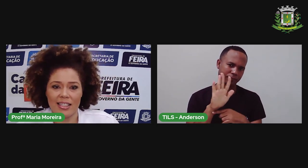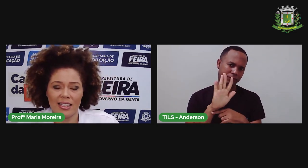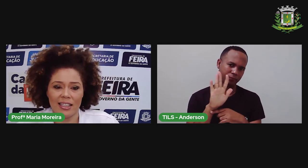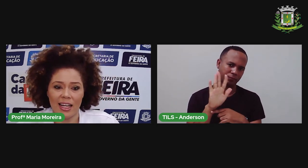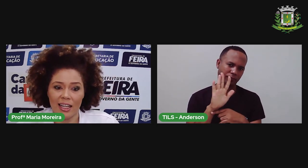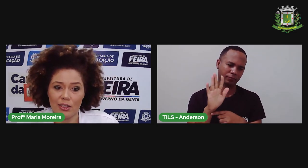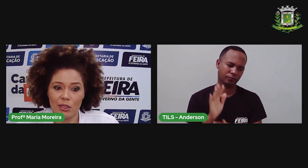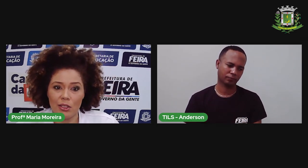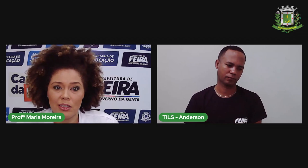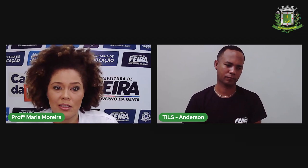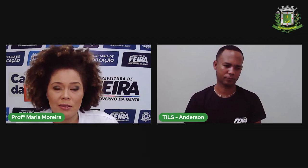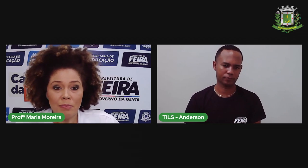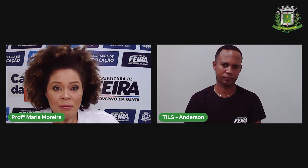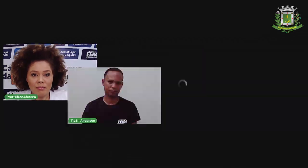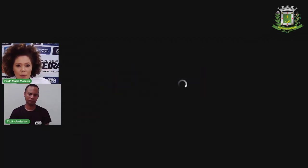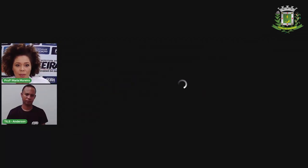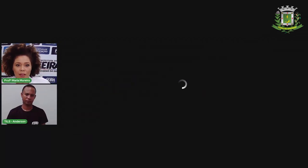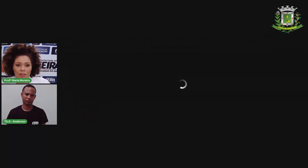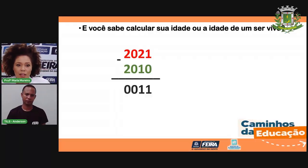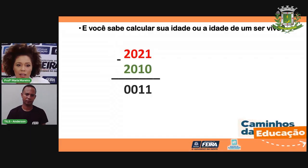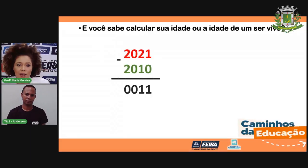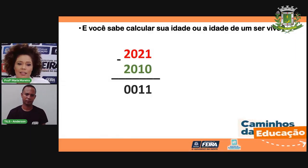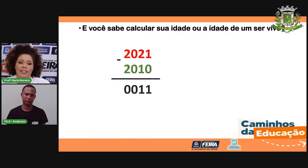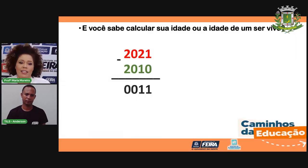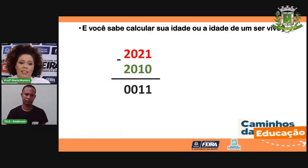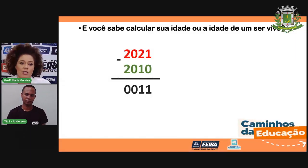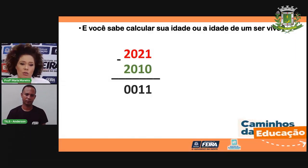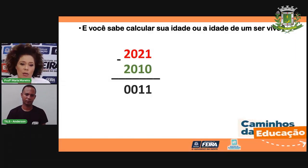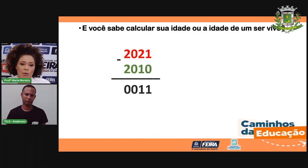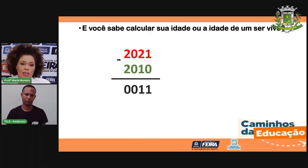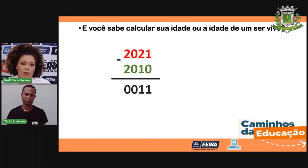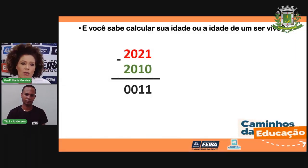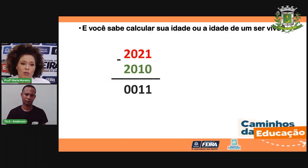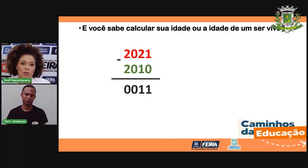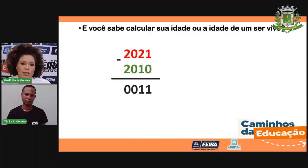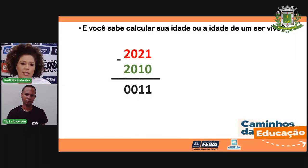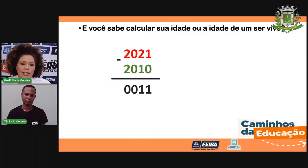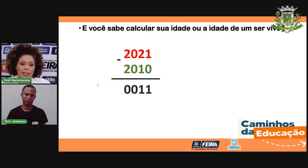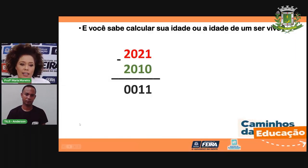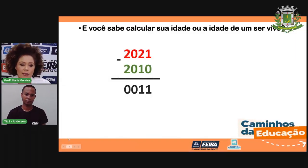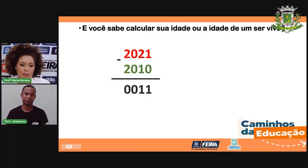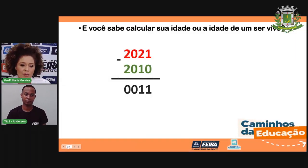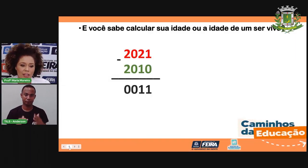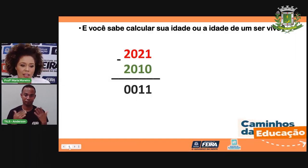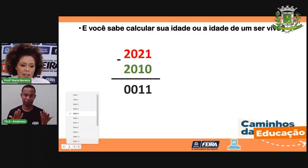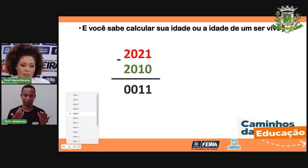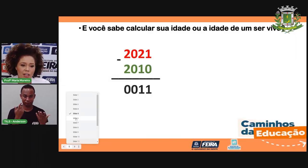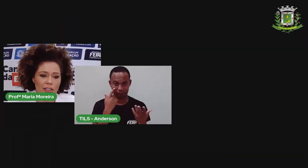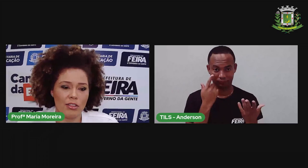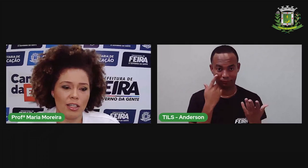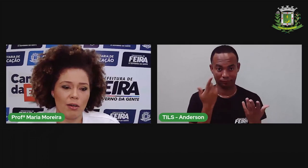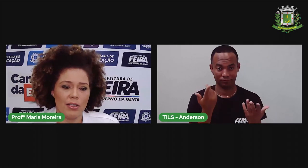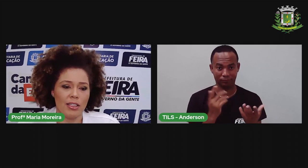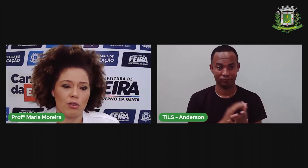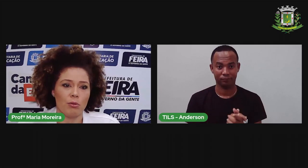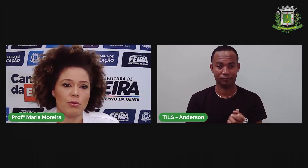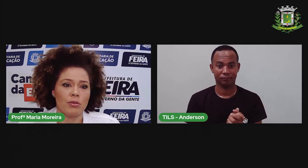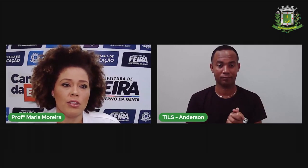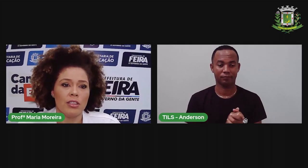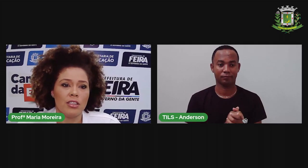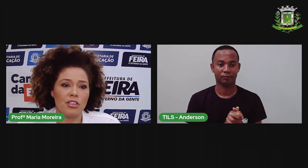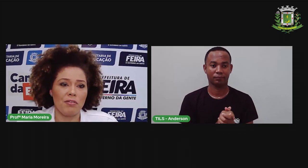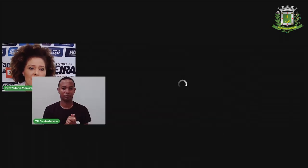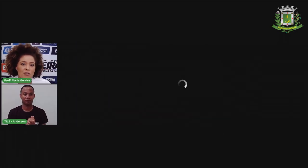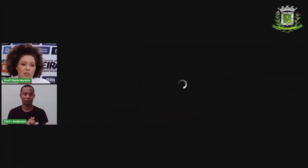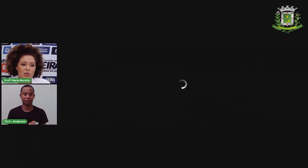Cadê esse donado? Venha! Isso, ia para até colocando o slide errado, né? Para variar, falha nossa, que é quase a Globo.